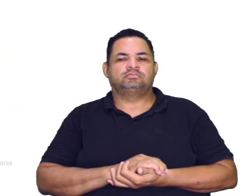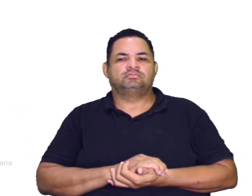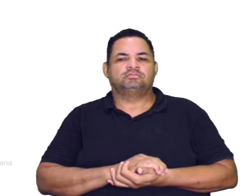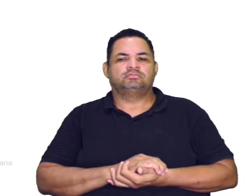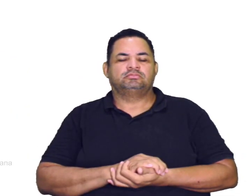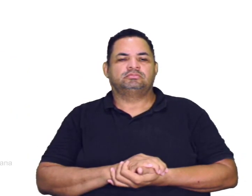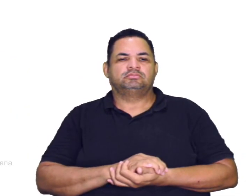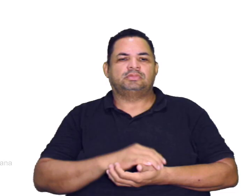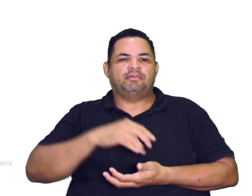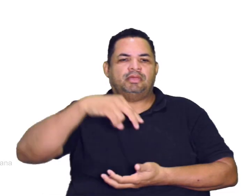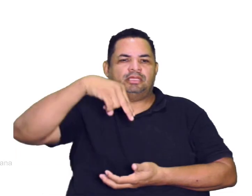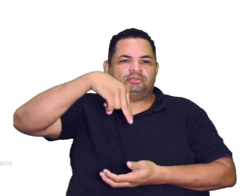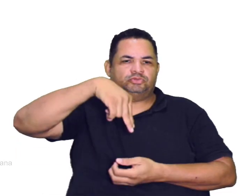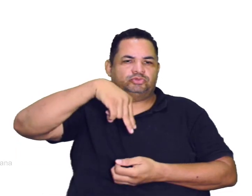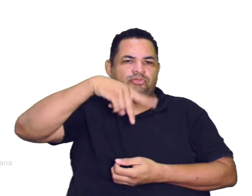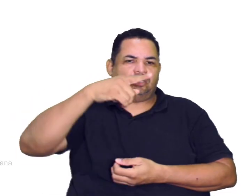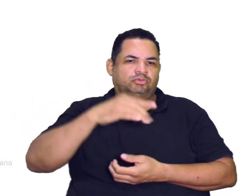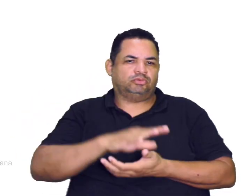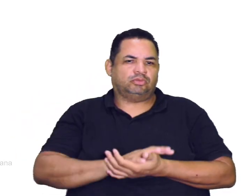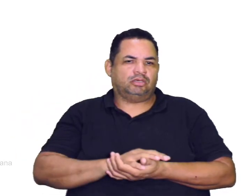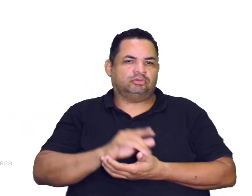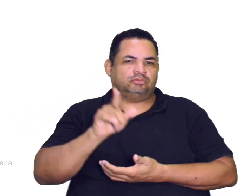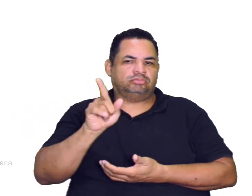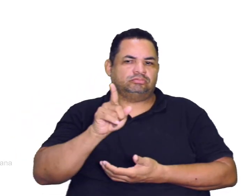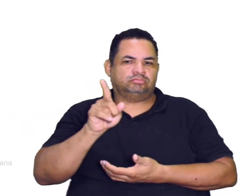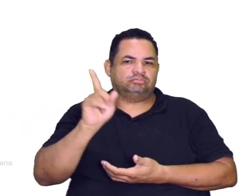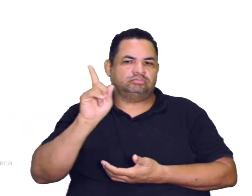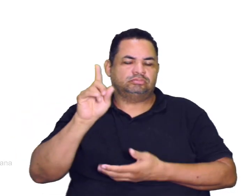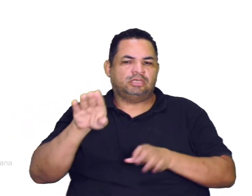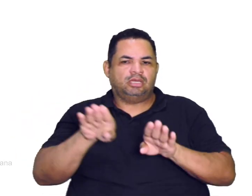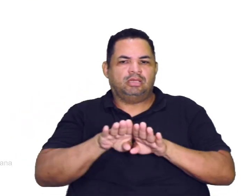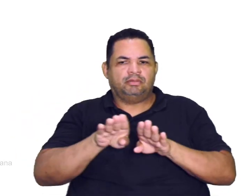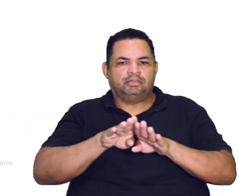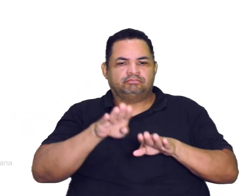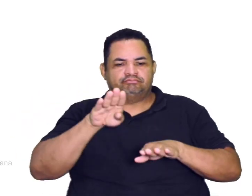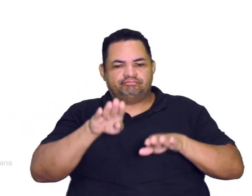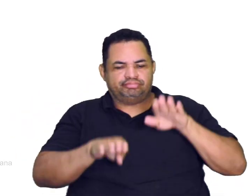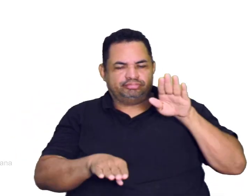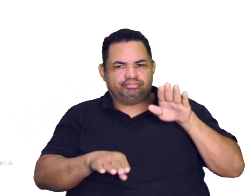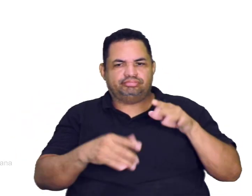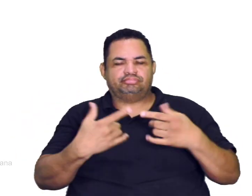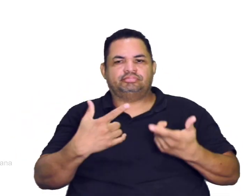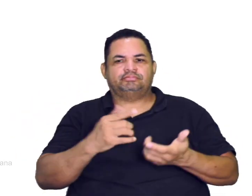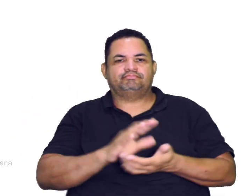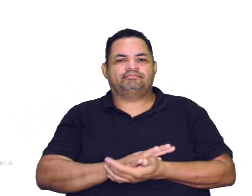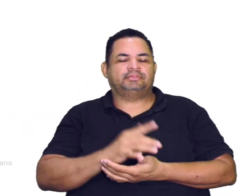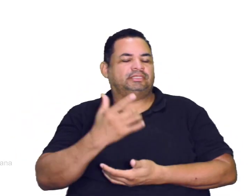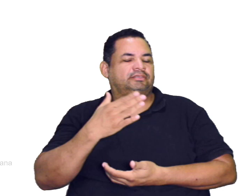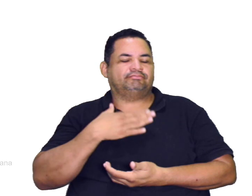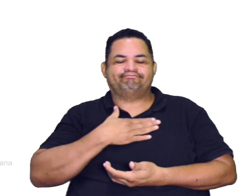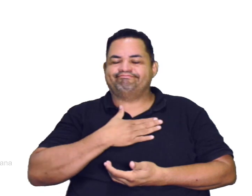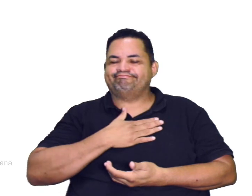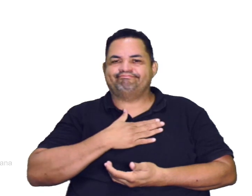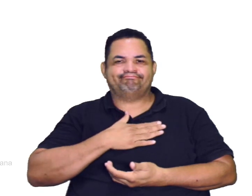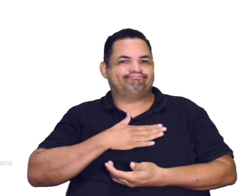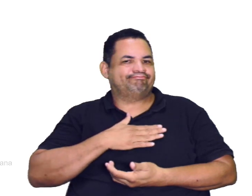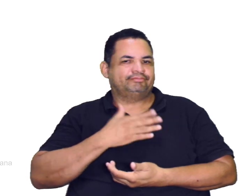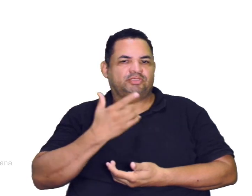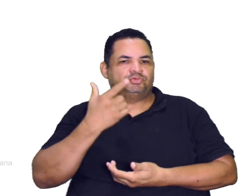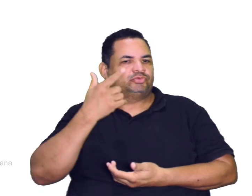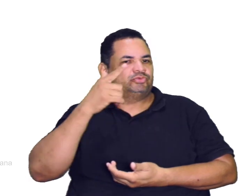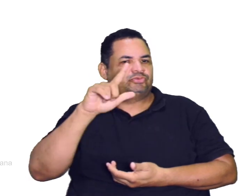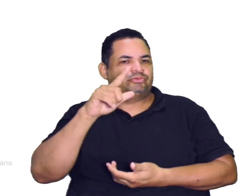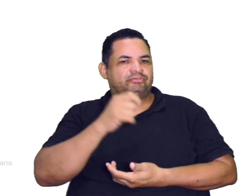até mesmo no salto alto, tá? Isso aqui descompensa. Eu mesmo, Profires, não aguento mais do que